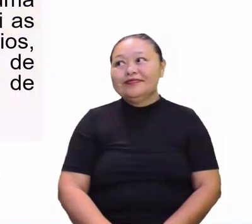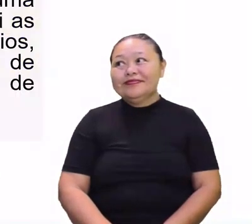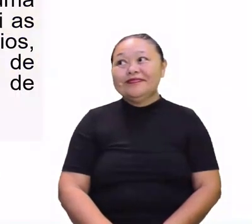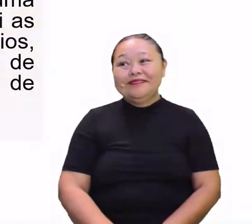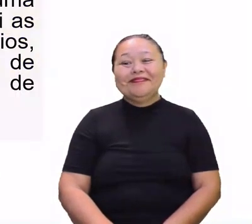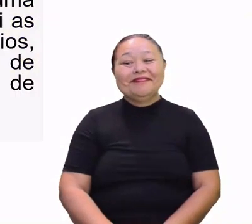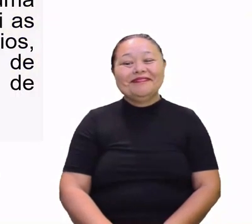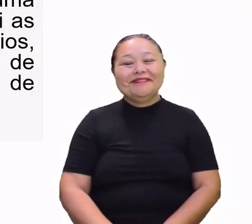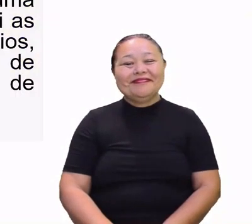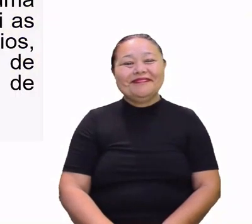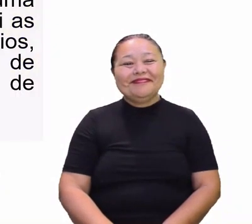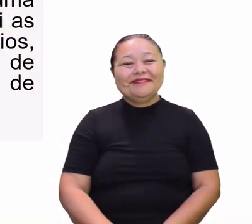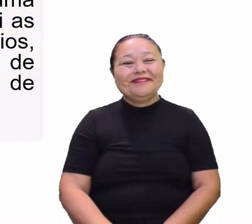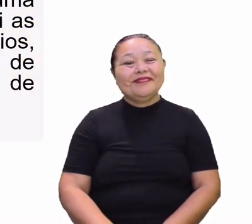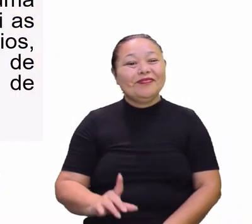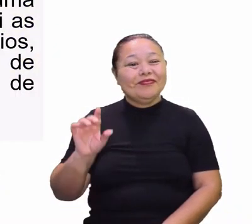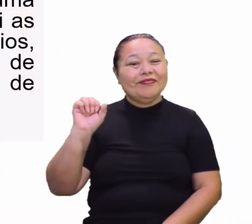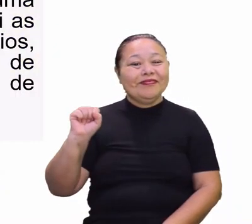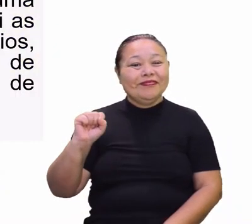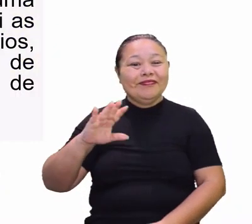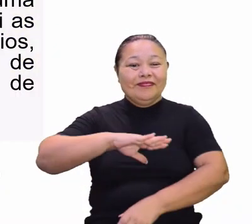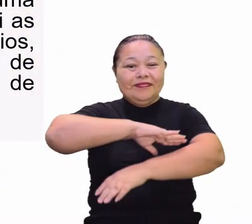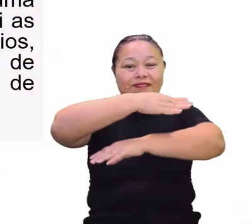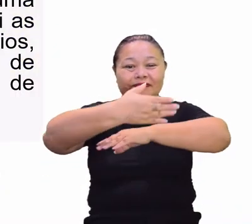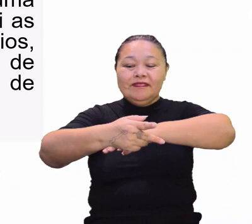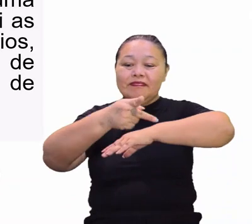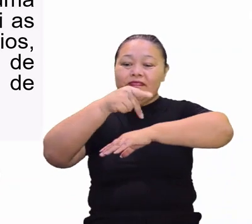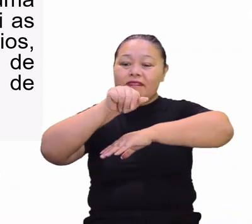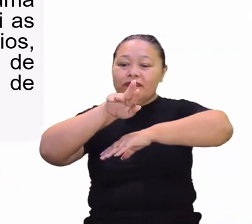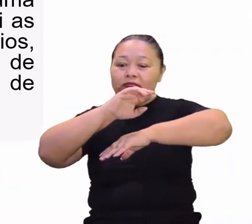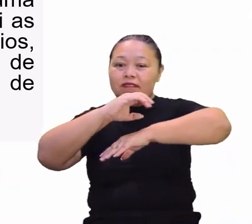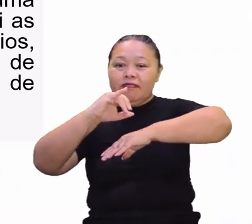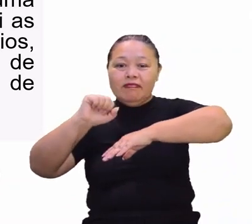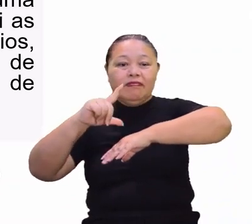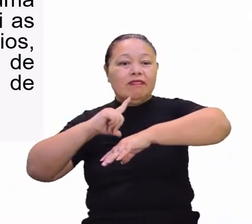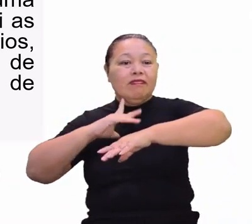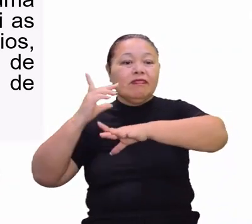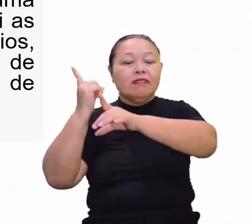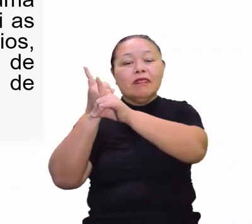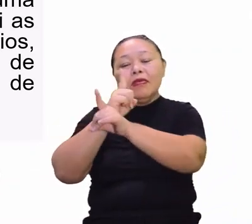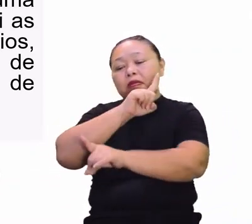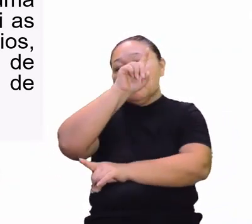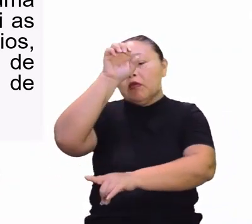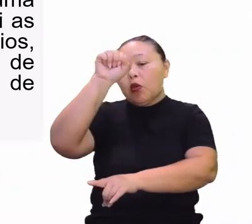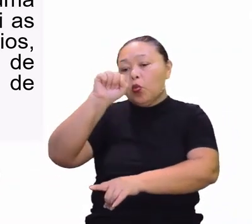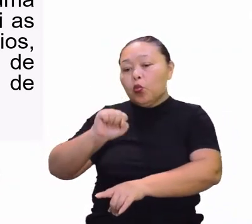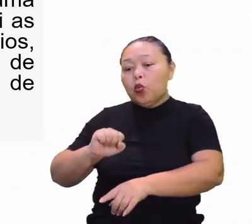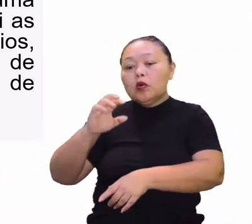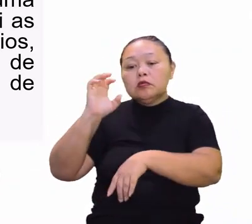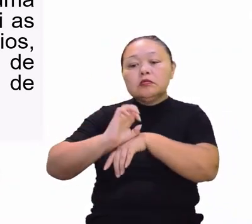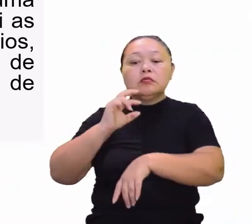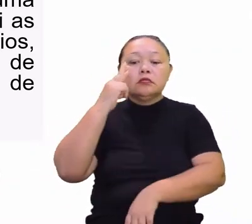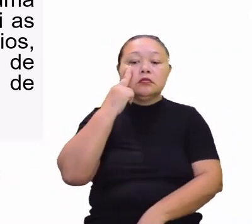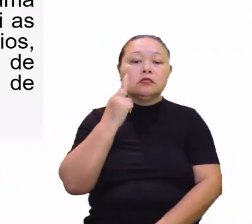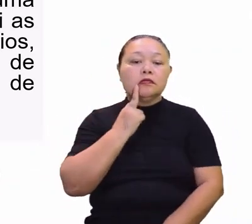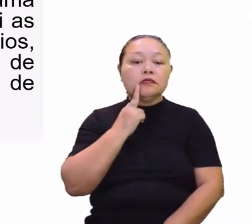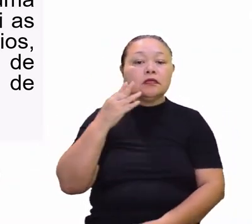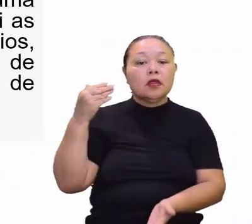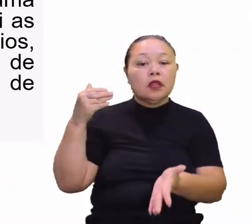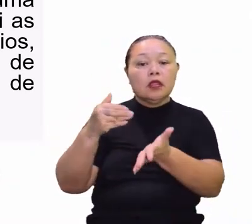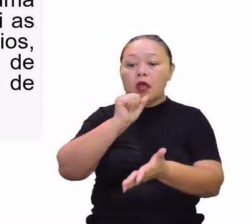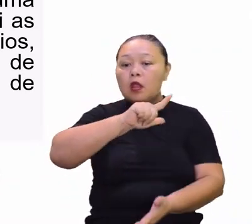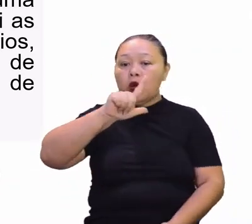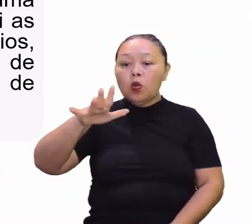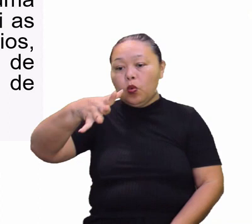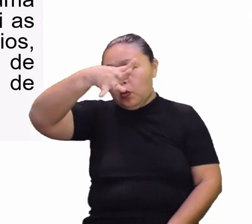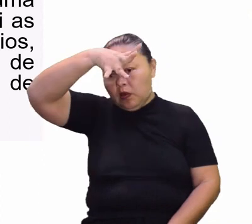Beleza, vamos ver agora o 8. Planalto e a Chapada dos Parecis, que está lá no sudeste de Rondônia, até o